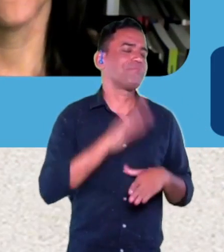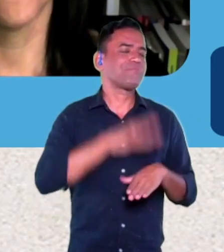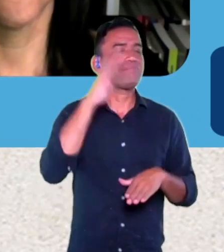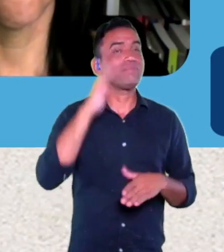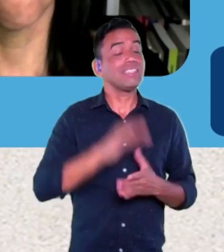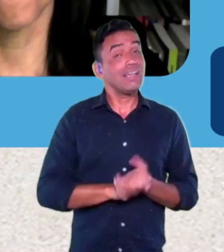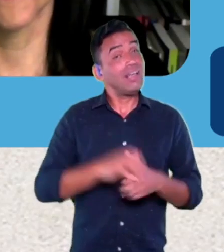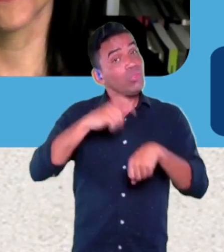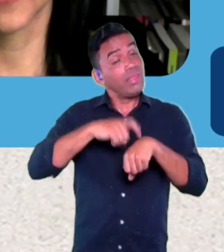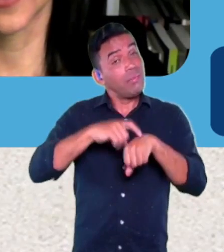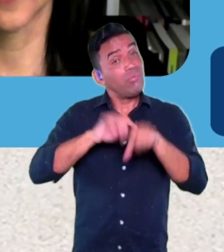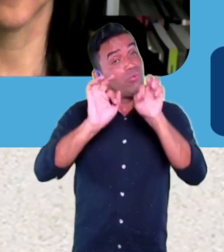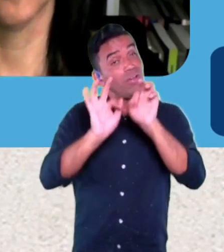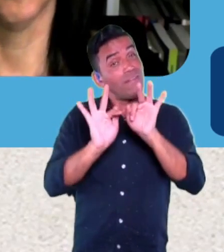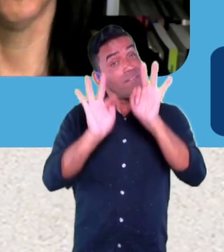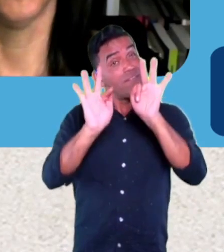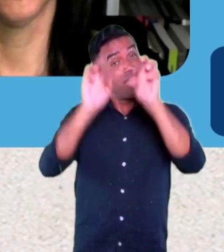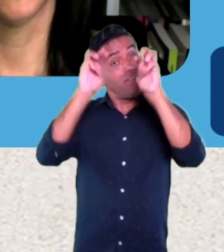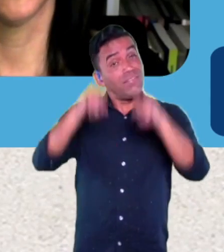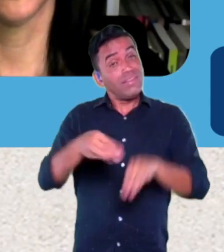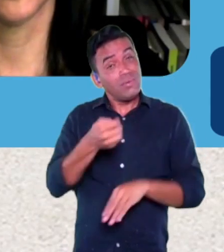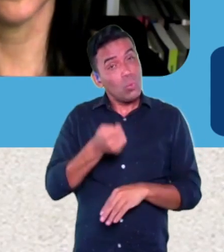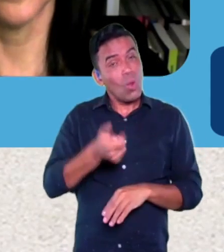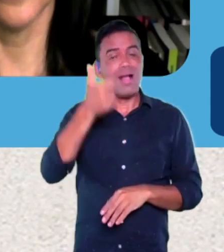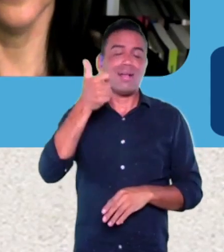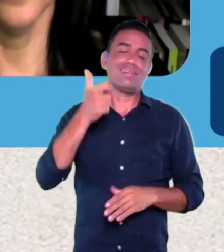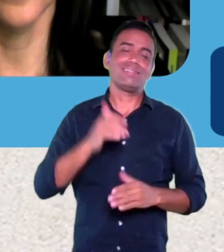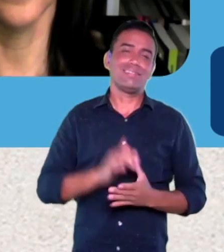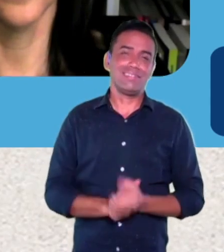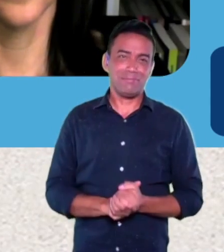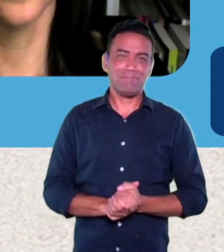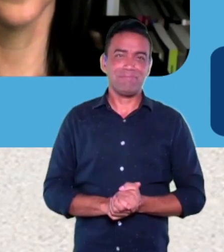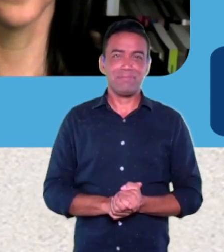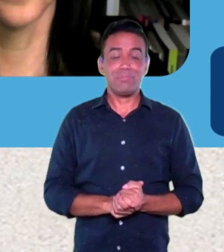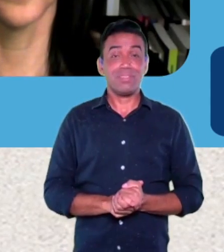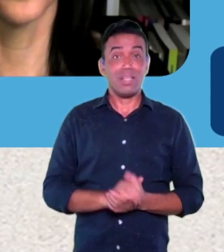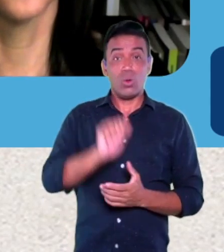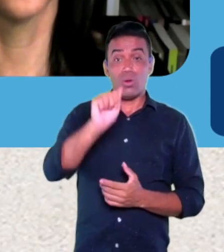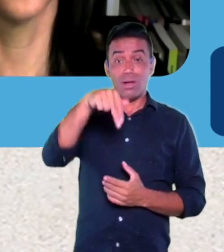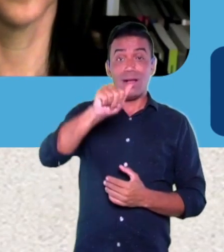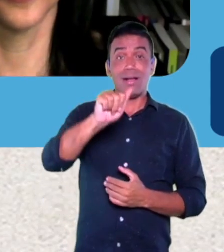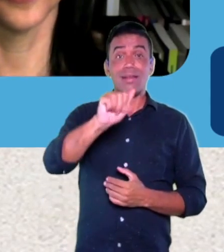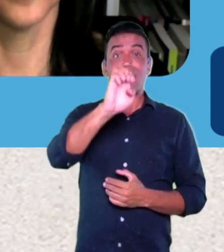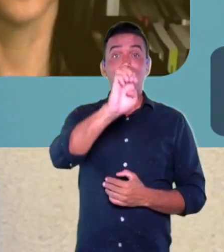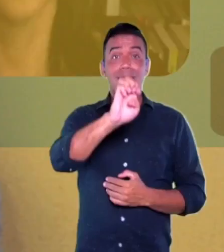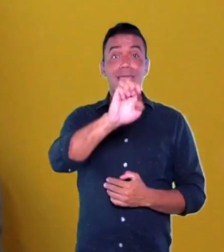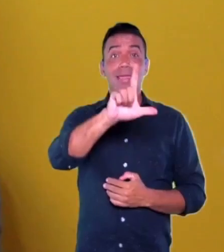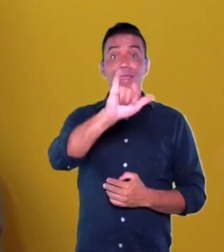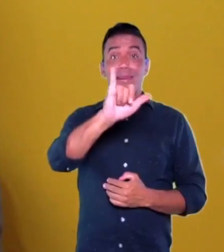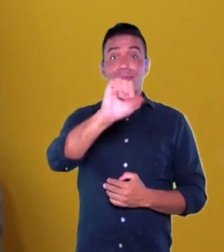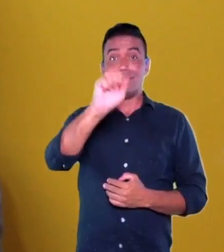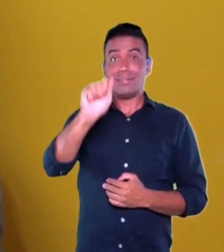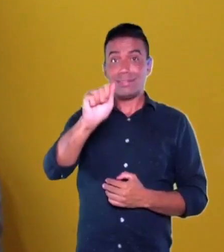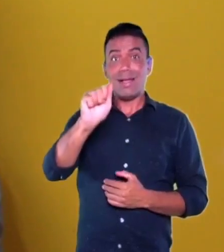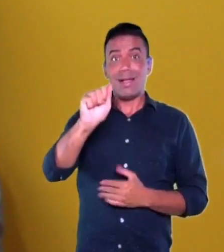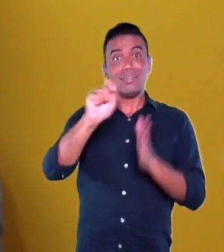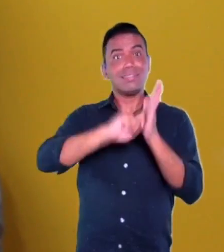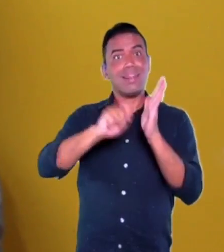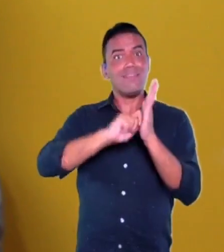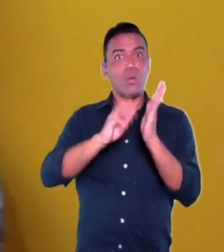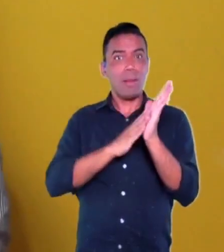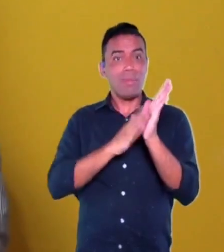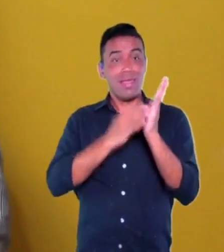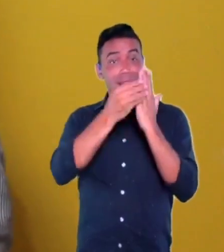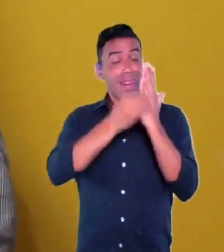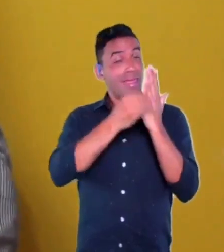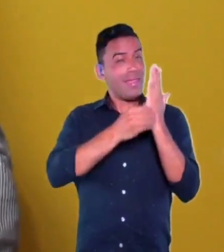aqui já está acabando. Gente, a Annelisa Ribeiro me mandou os livros com esse recadinho aqui,